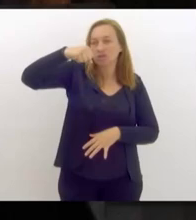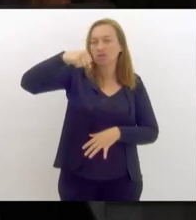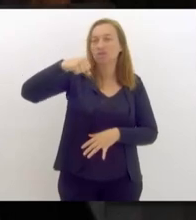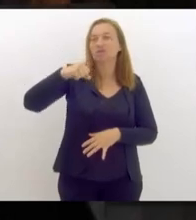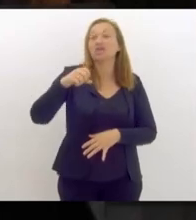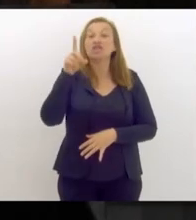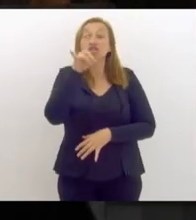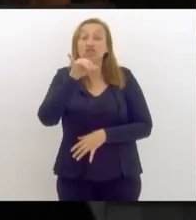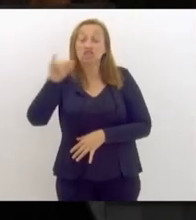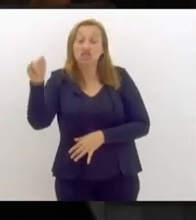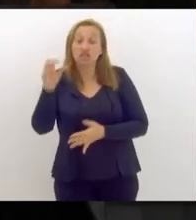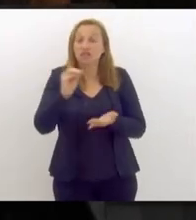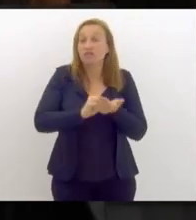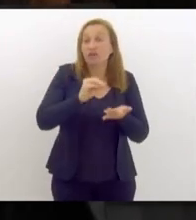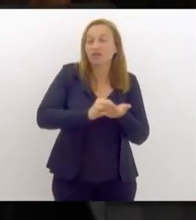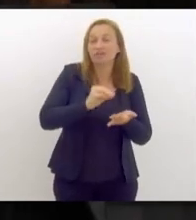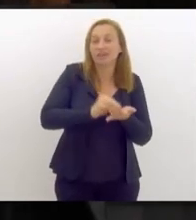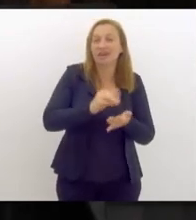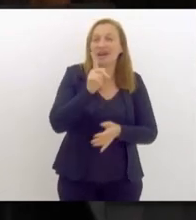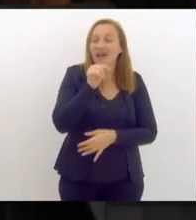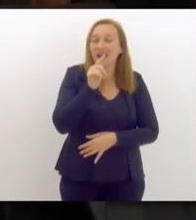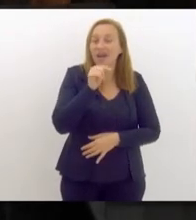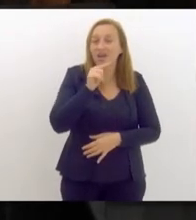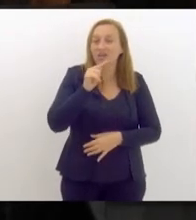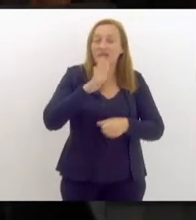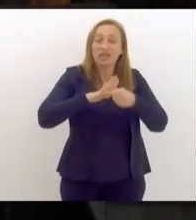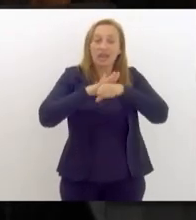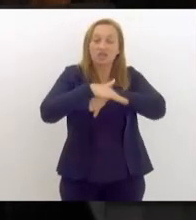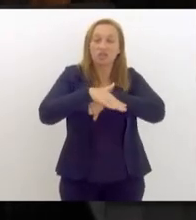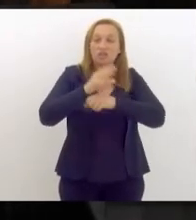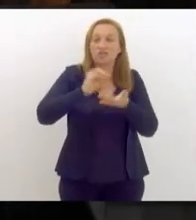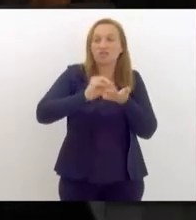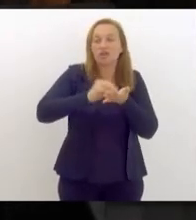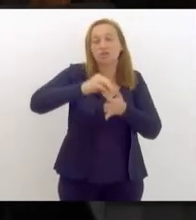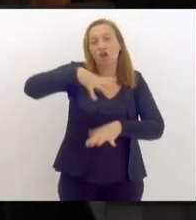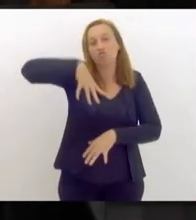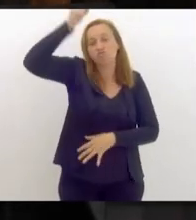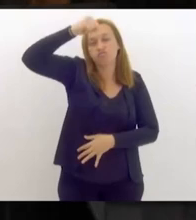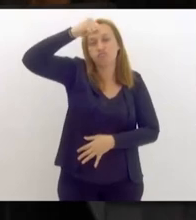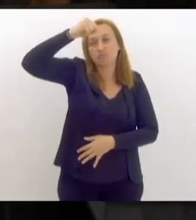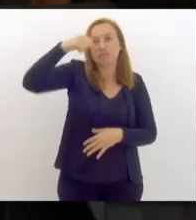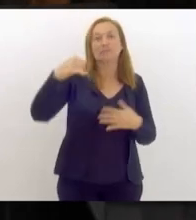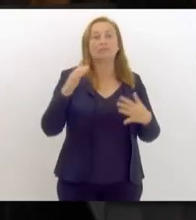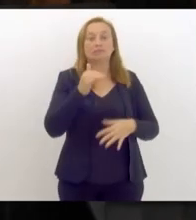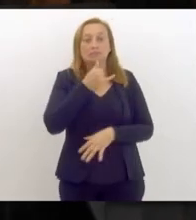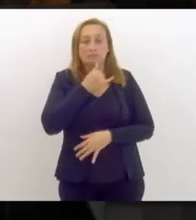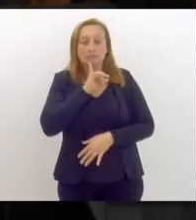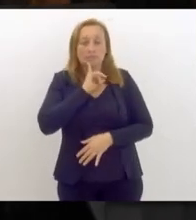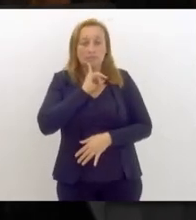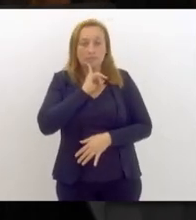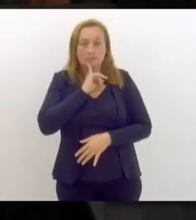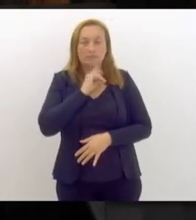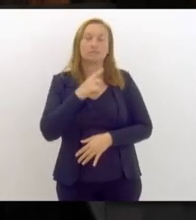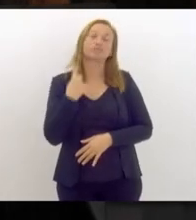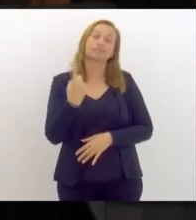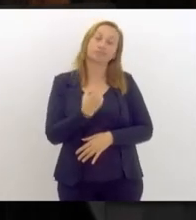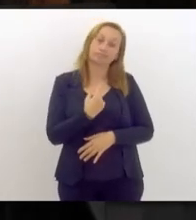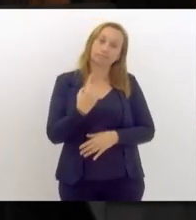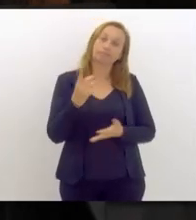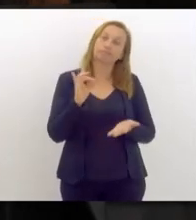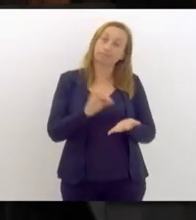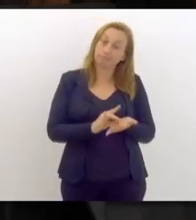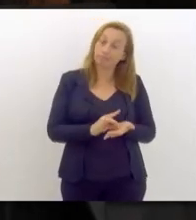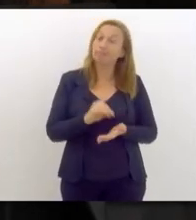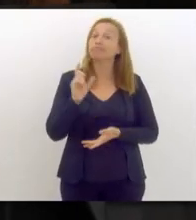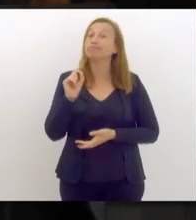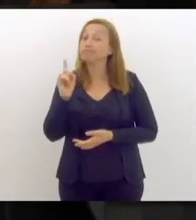e de noite falta luz infelizmente é esse o nosso retrato tanto